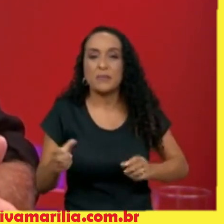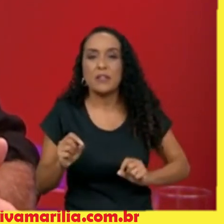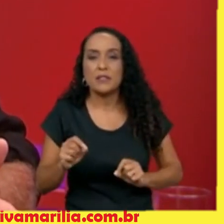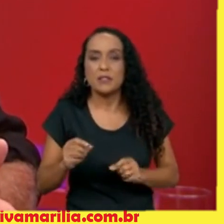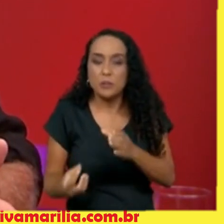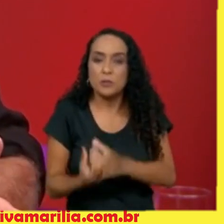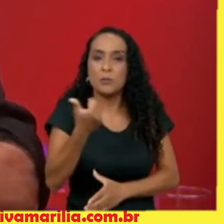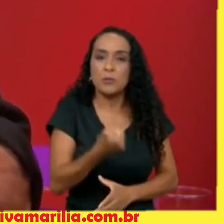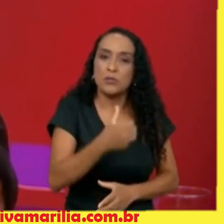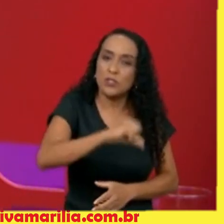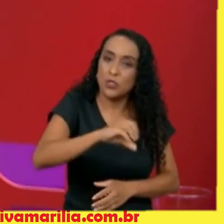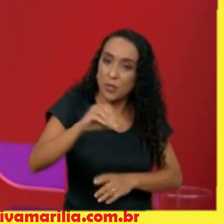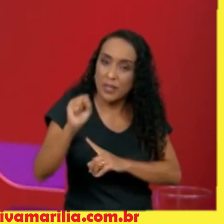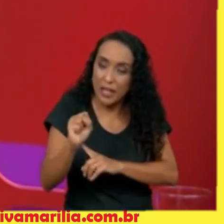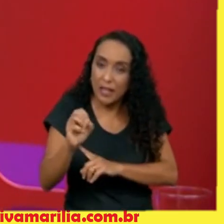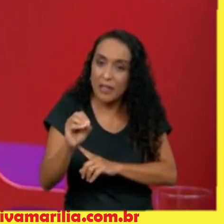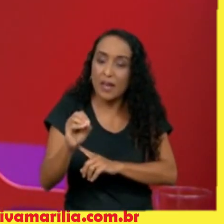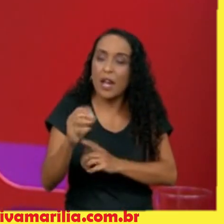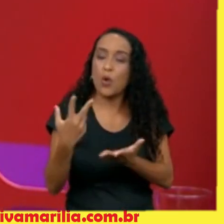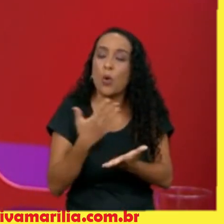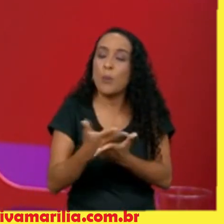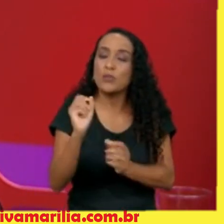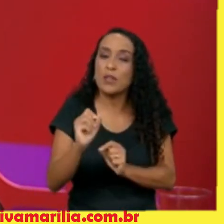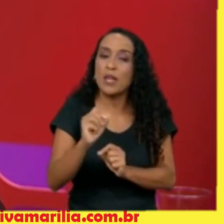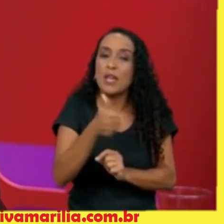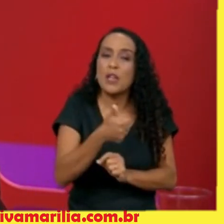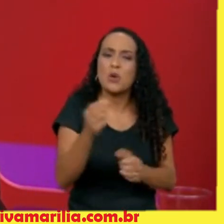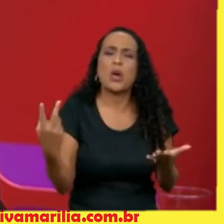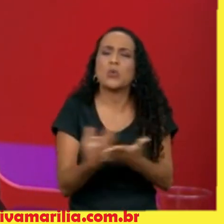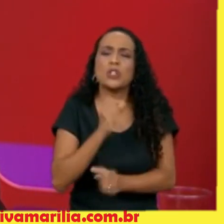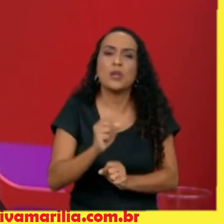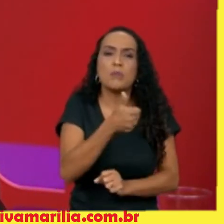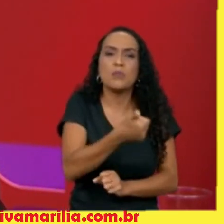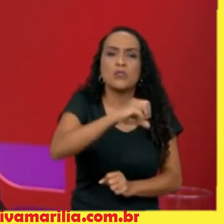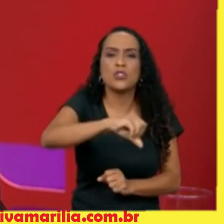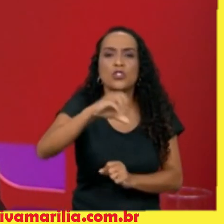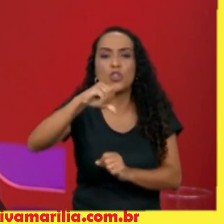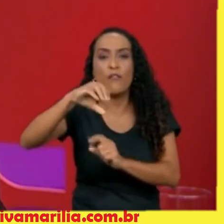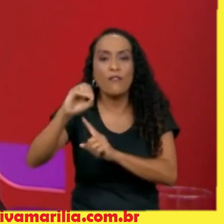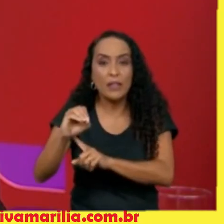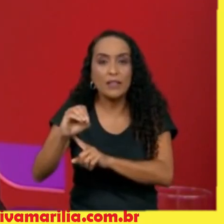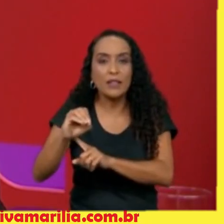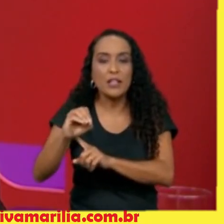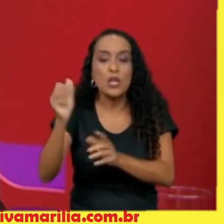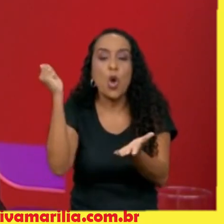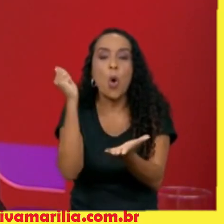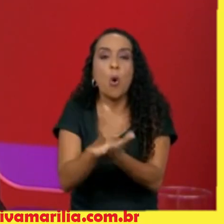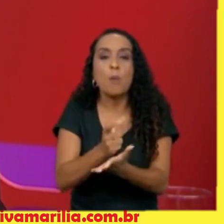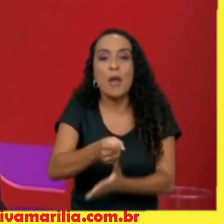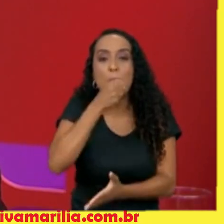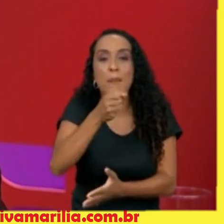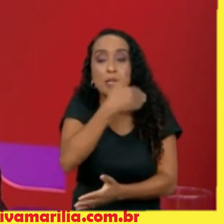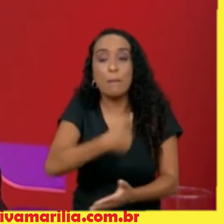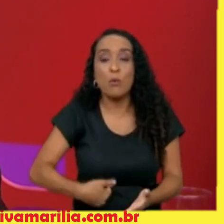instaura em 1980, o que acontece em 1990? Se compra a imprensa, o resto de imprensa pública que existia